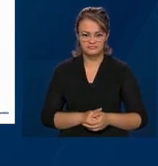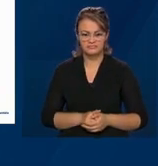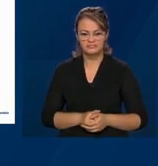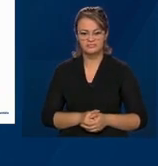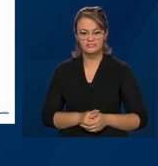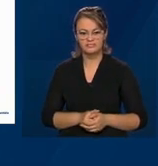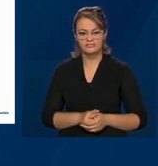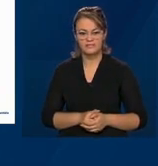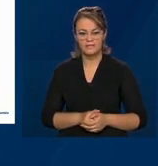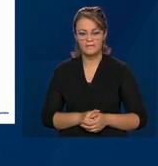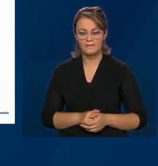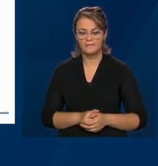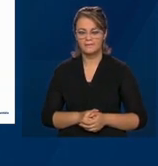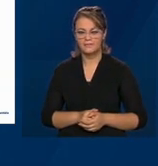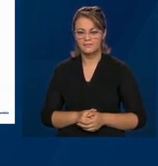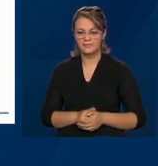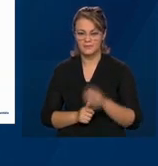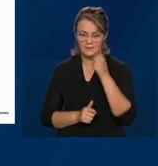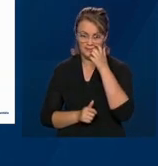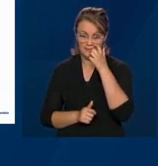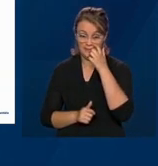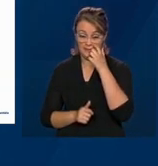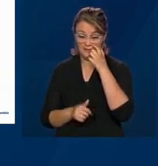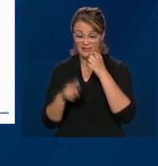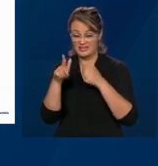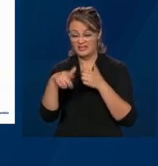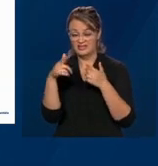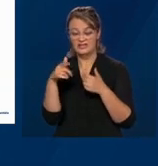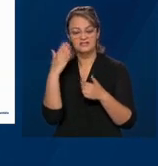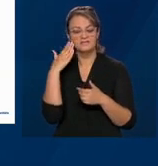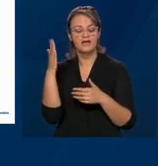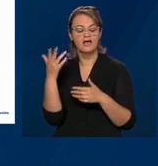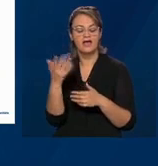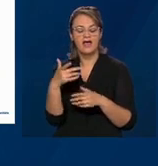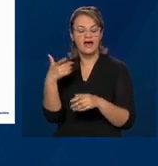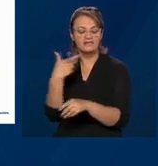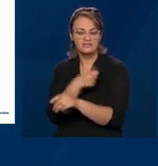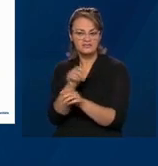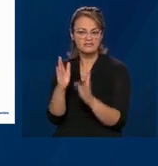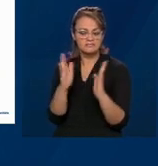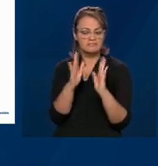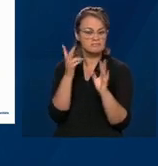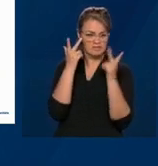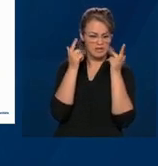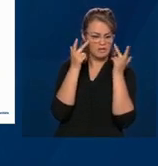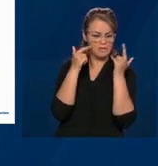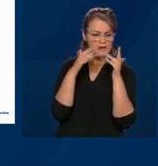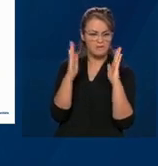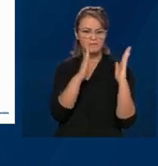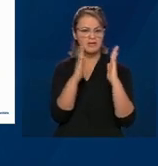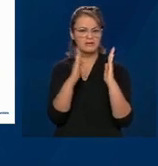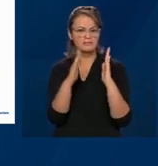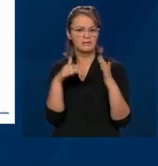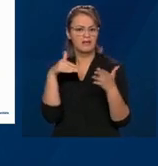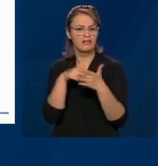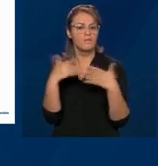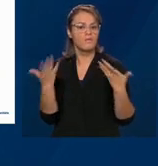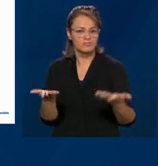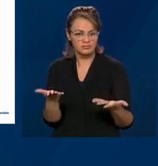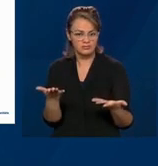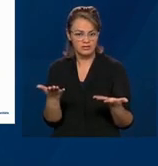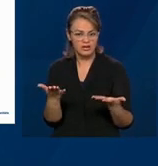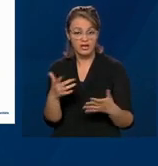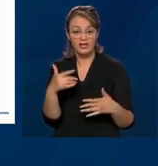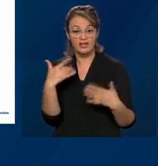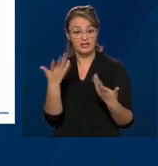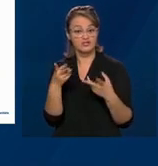E ali se acompanha quanto tempo essa vacina se mantém íntegra. E aí, o que a gente viu